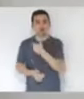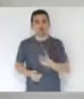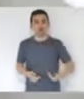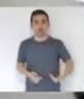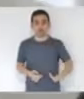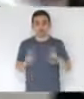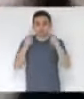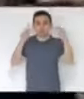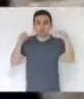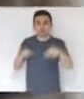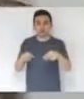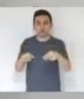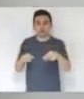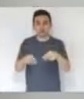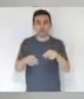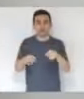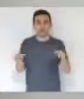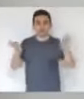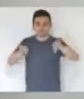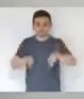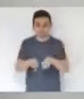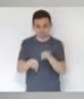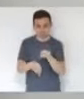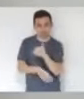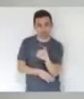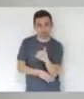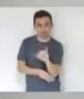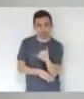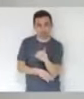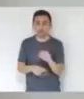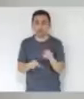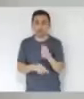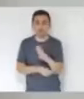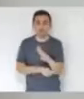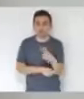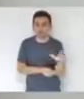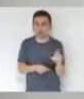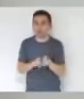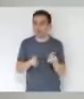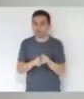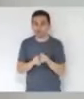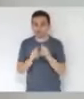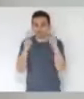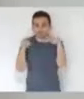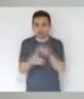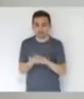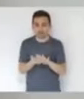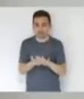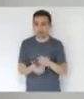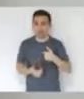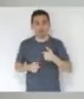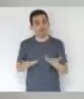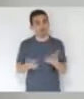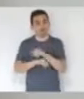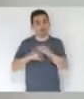Vale do Itajaí, não olha para Blumenau, deputado Skudlak. E eu vim aqui esclarecer que nesses 5 meses de